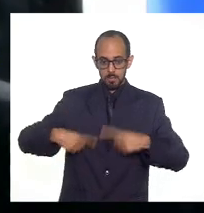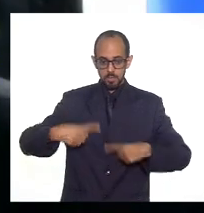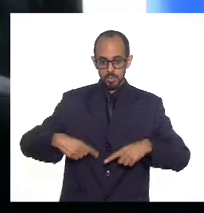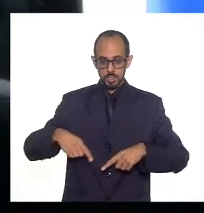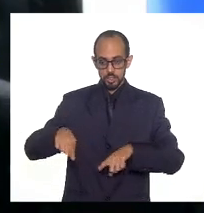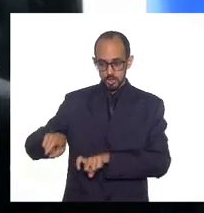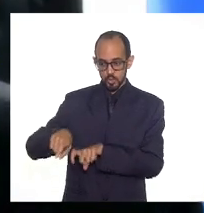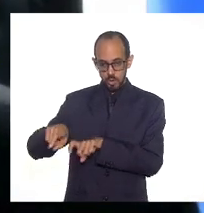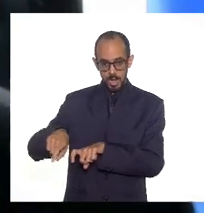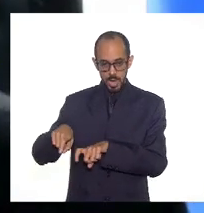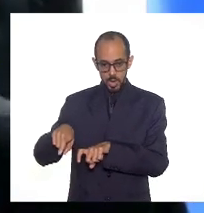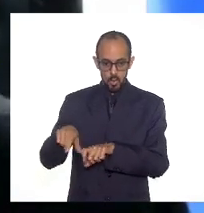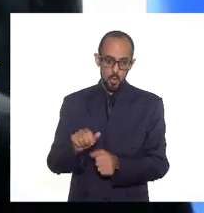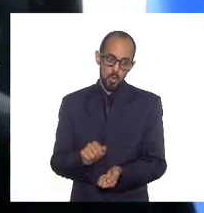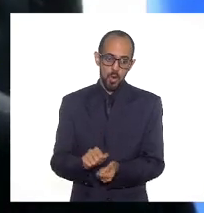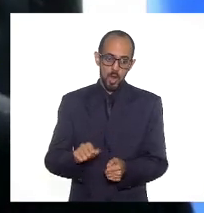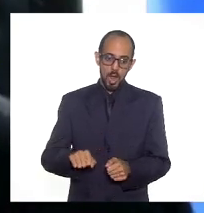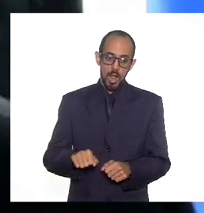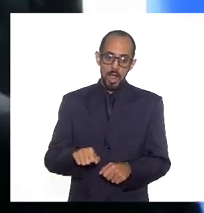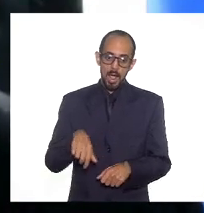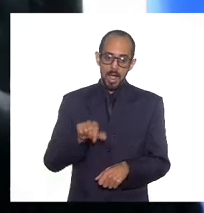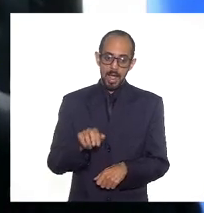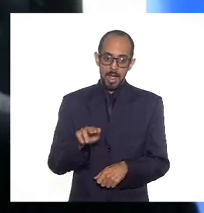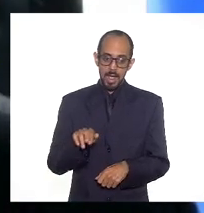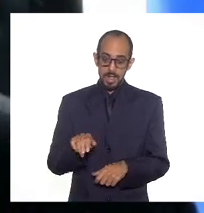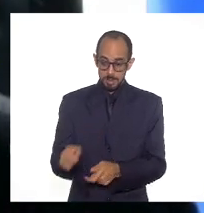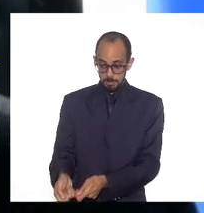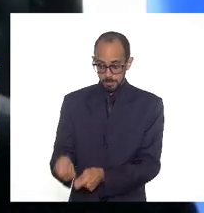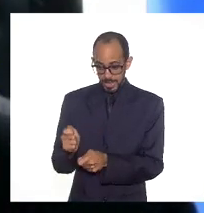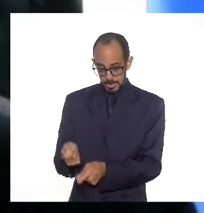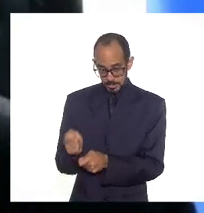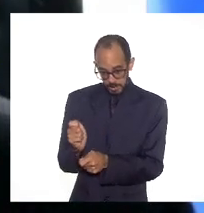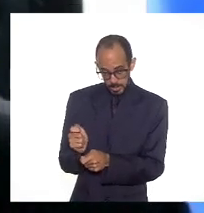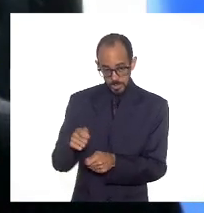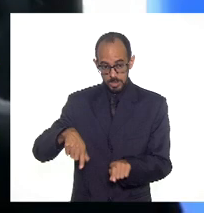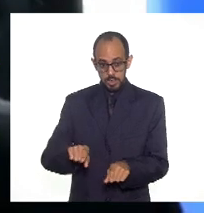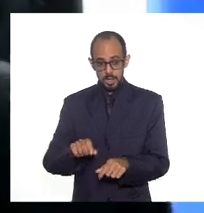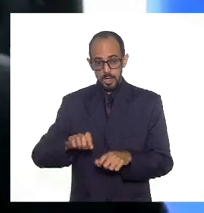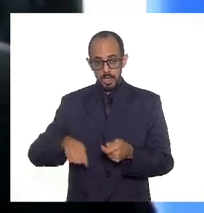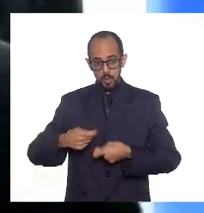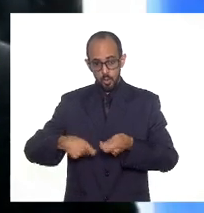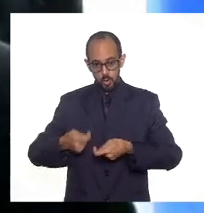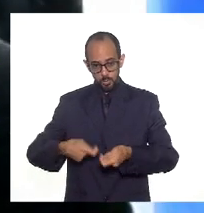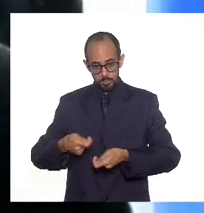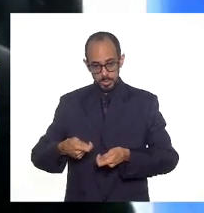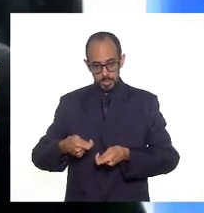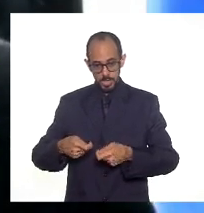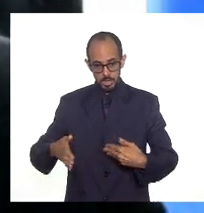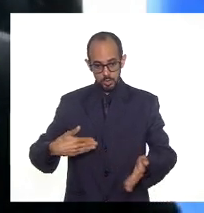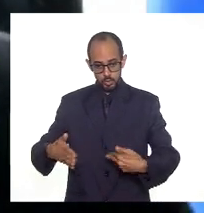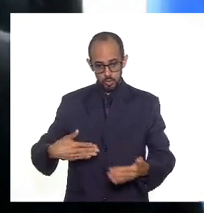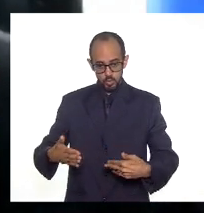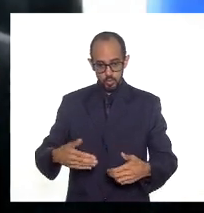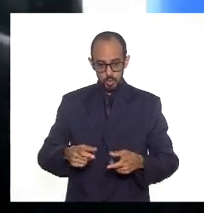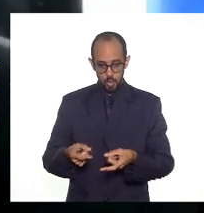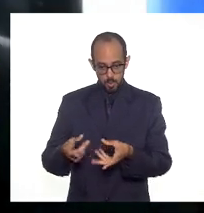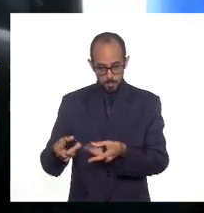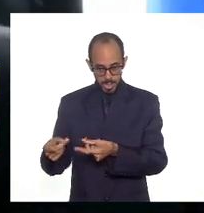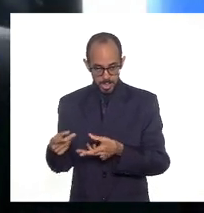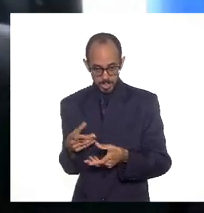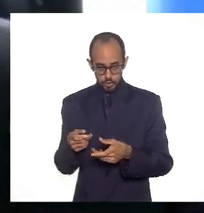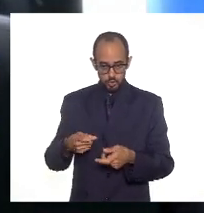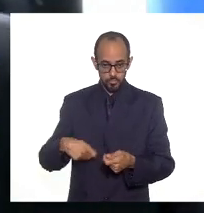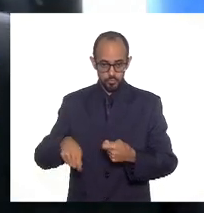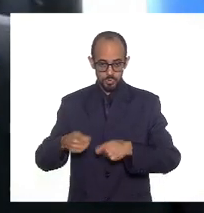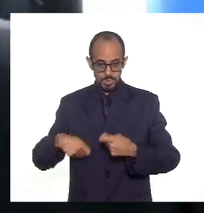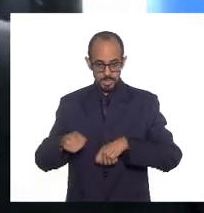Rurais, Políticas Rural, Agrária e Pesqueira, de Economia, Indústria e Comércio e de Orçamento, Finanças, Fiscalização Financeira e